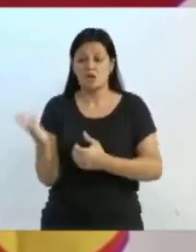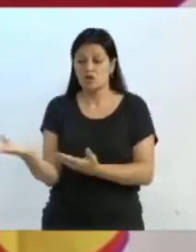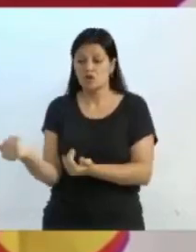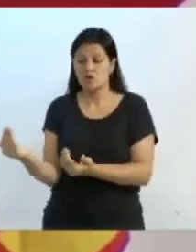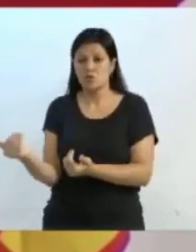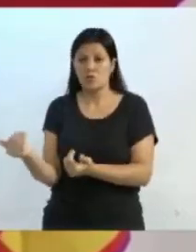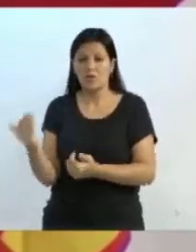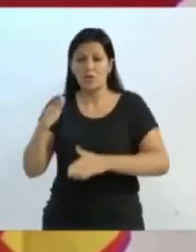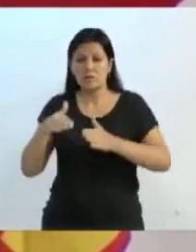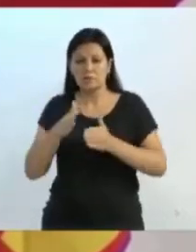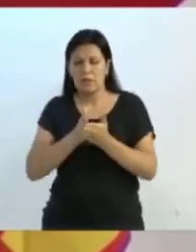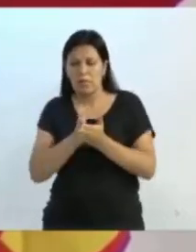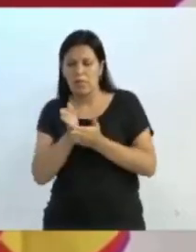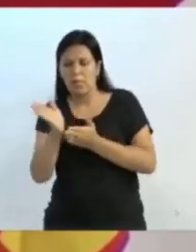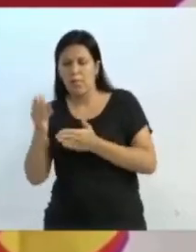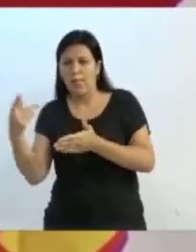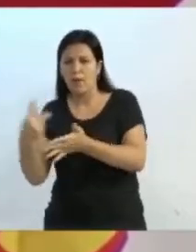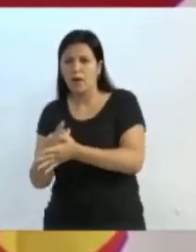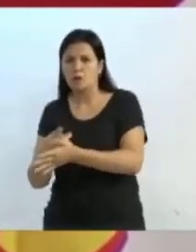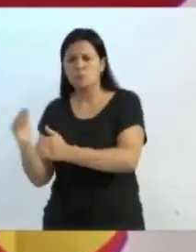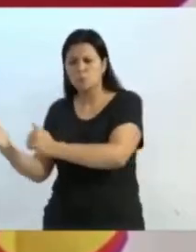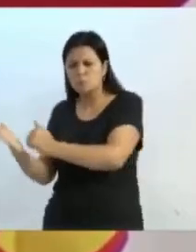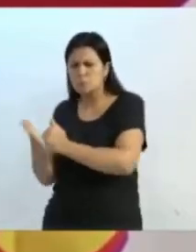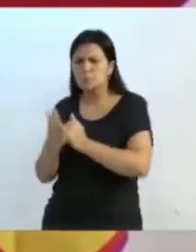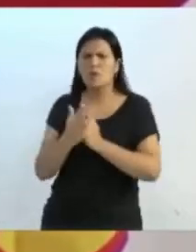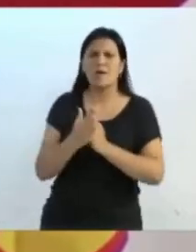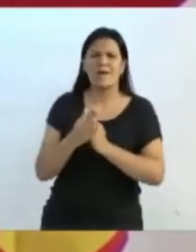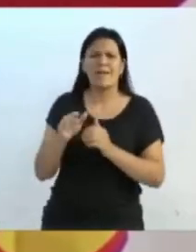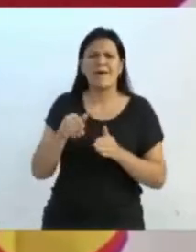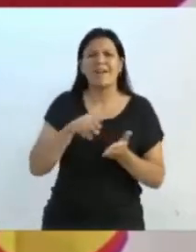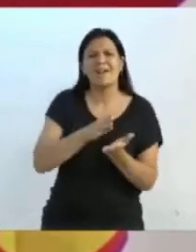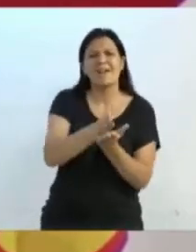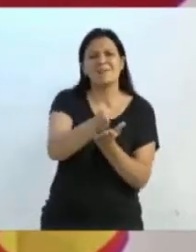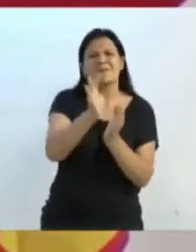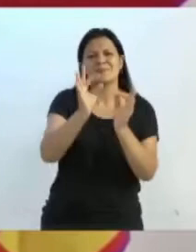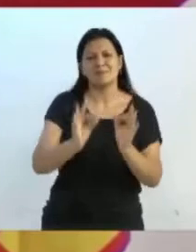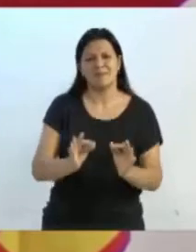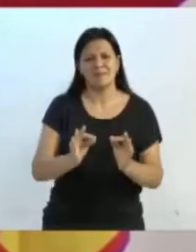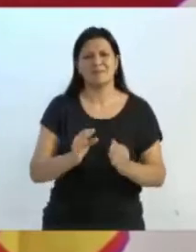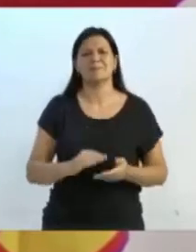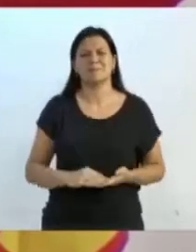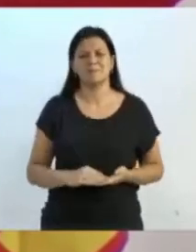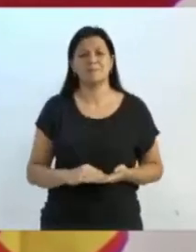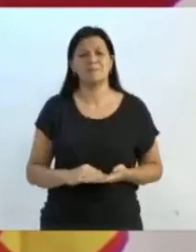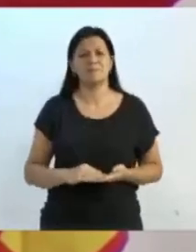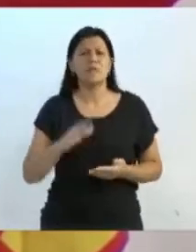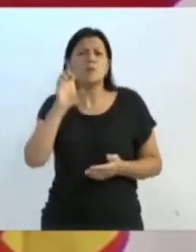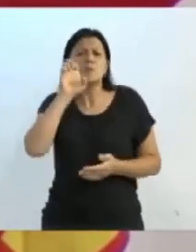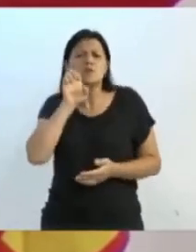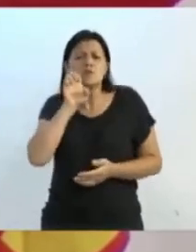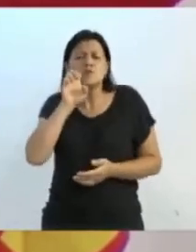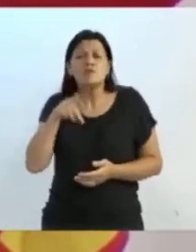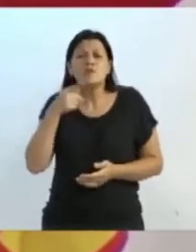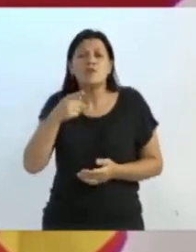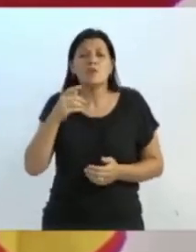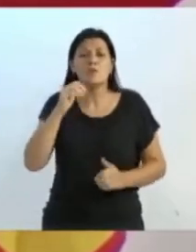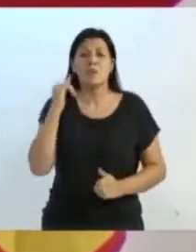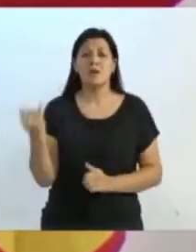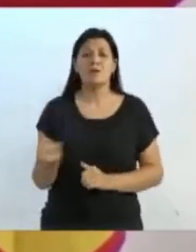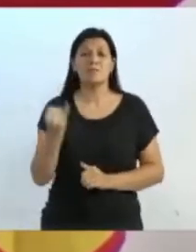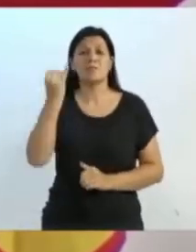caminho. O vereador Egídio falou aqui da importância do esporte na